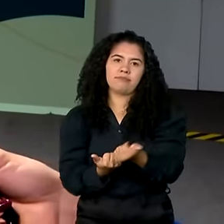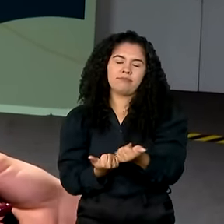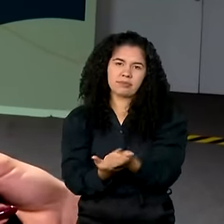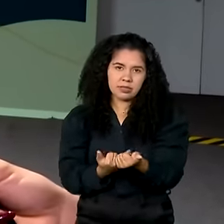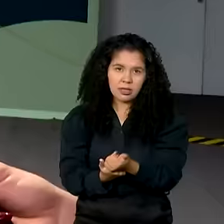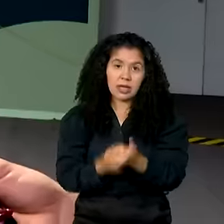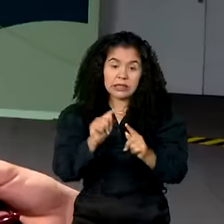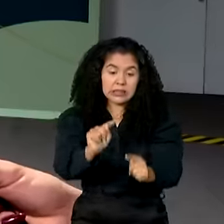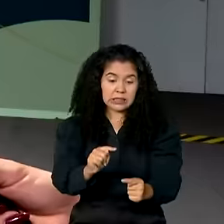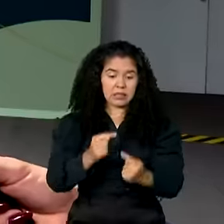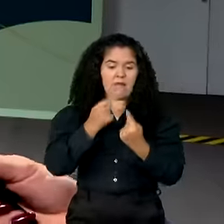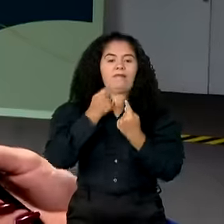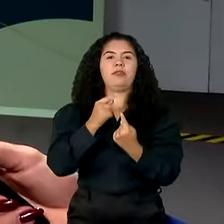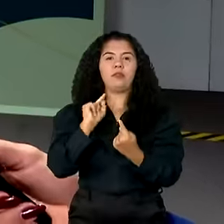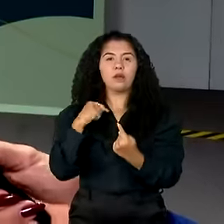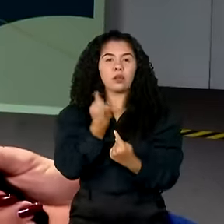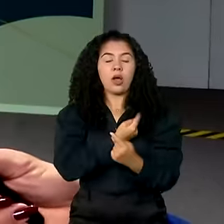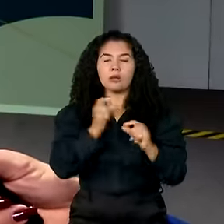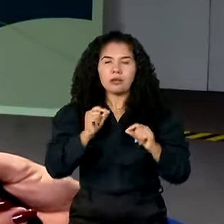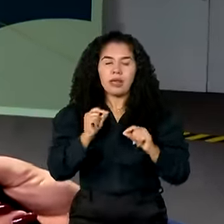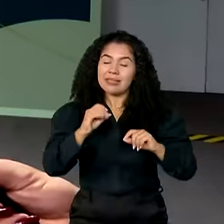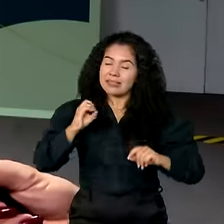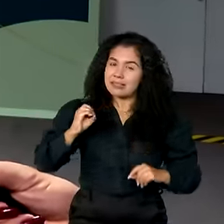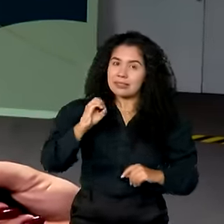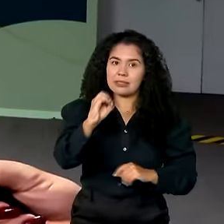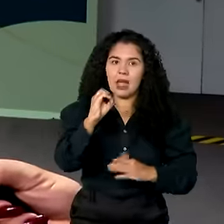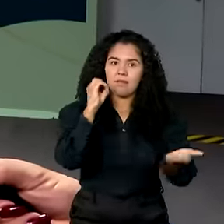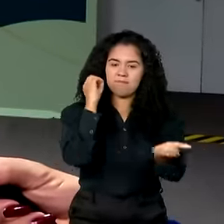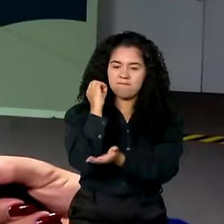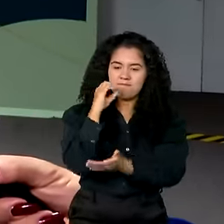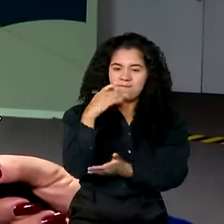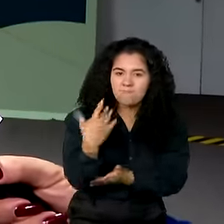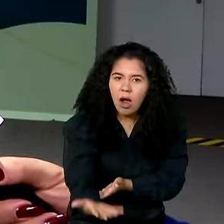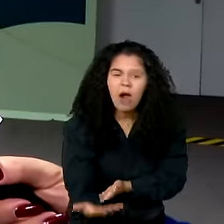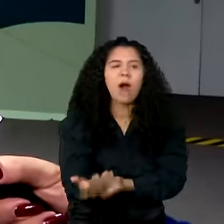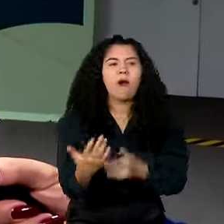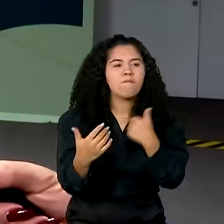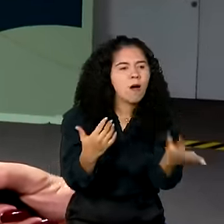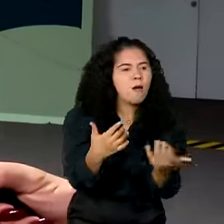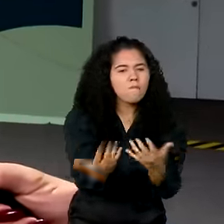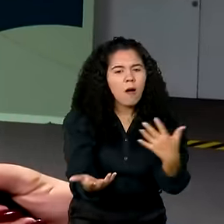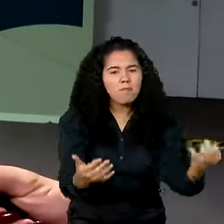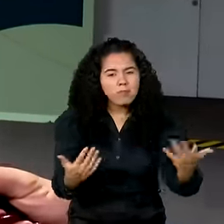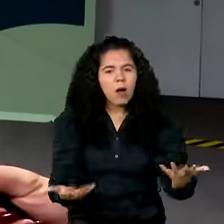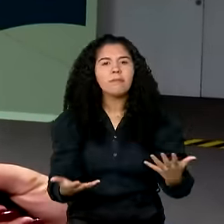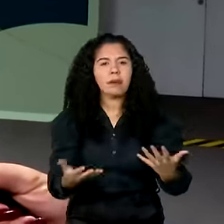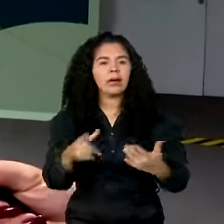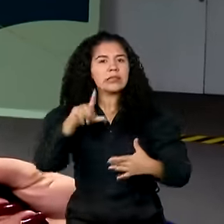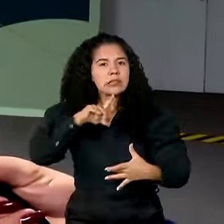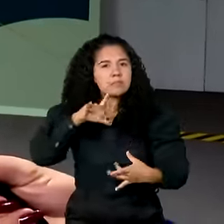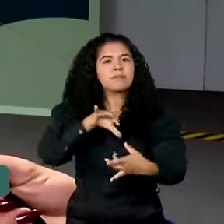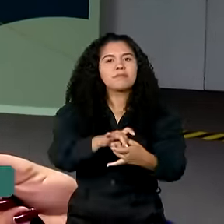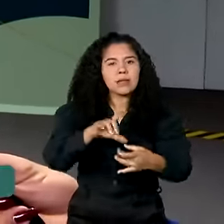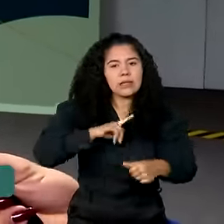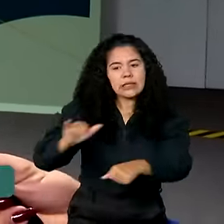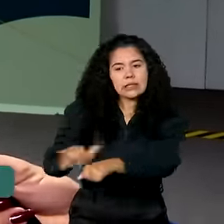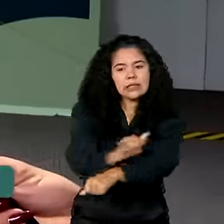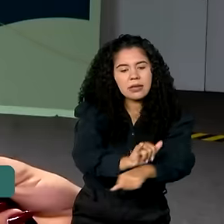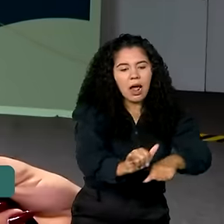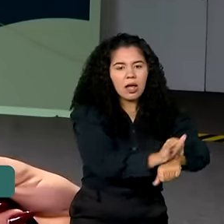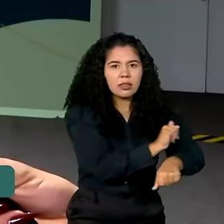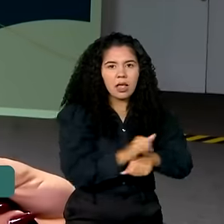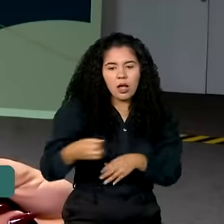nosso desafio de desmatamento zero está muito associado a esses mecanismos inovadores